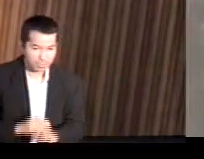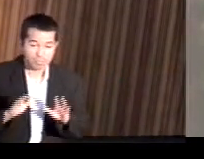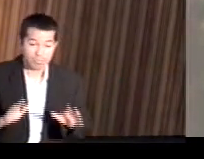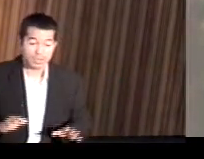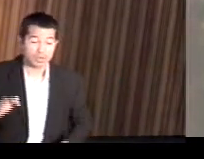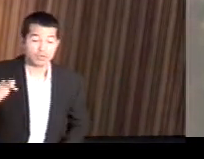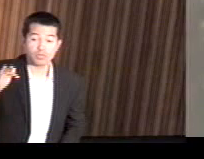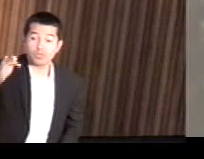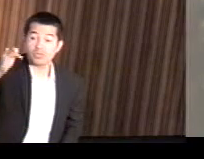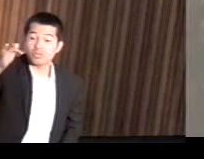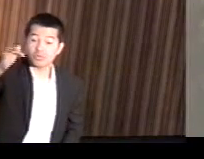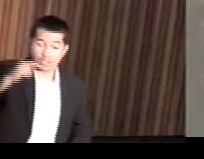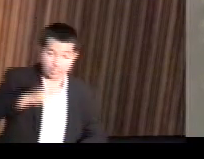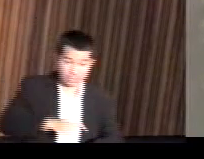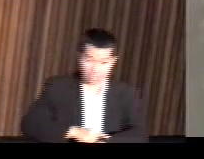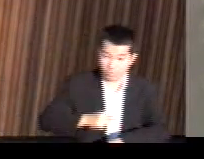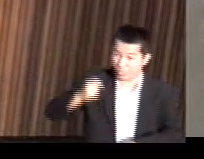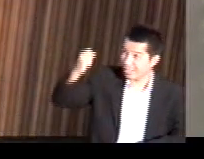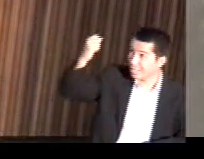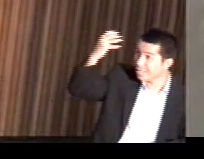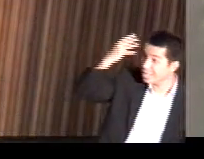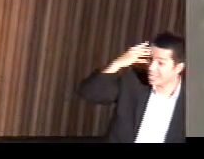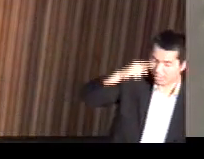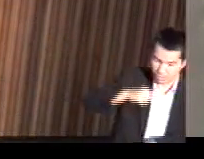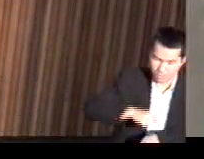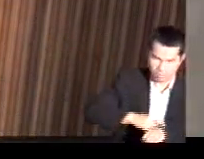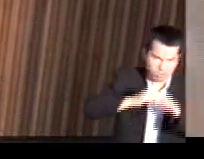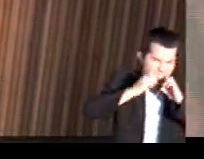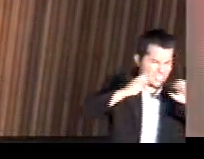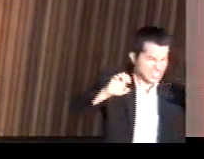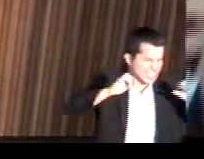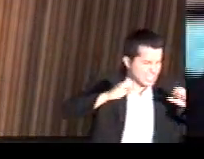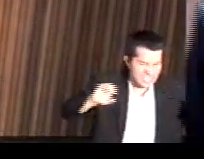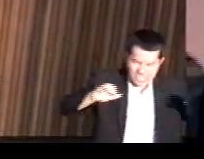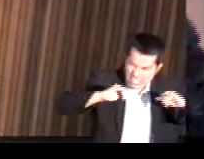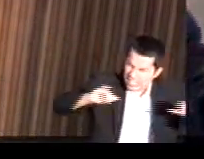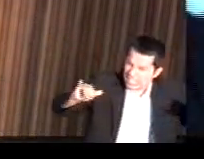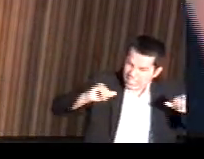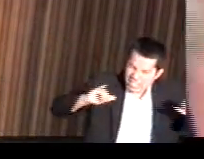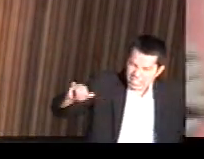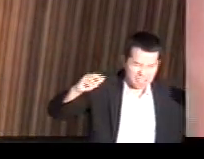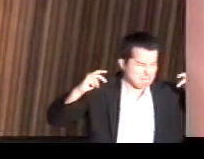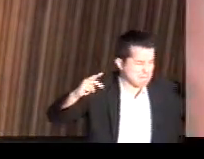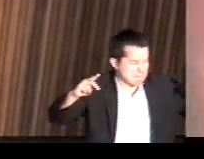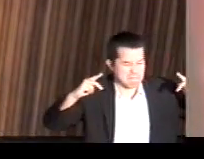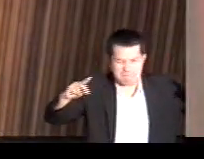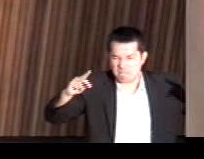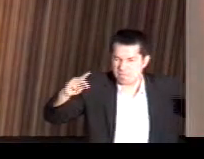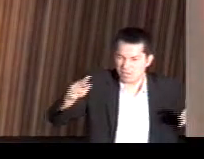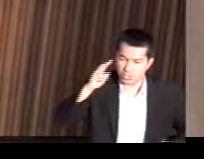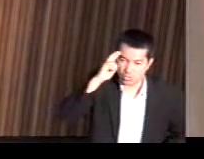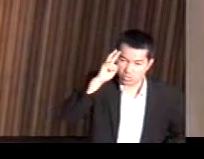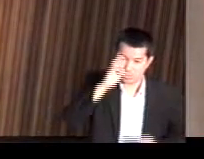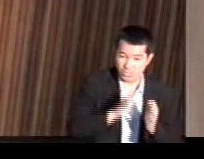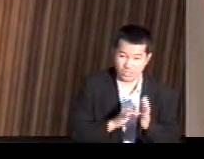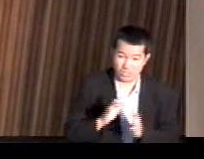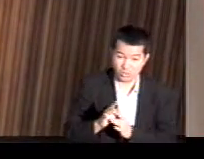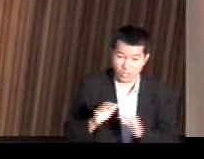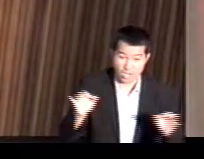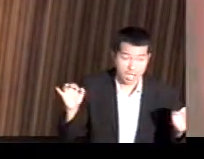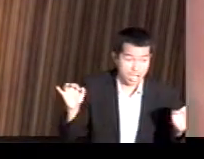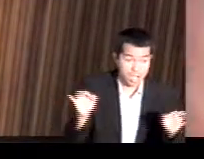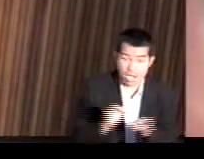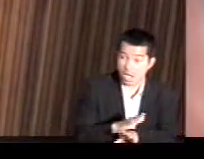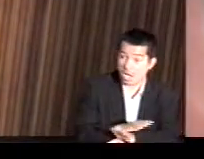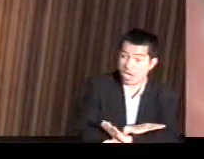que o tempo da proclamação do Evangelho termine, até que você e eu possamos ouvir e crer na salvação e tenhamos oportunidade